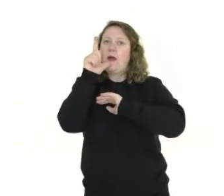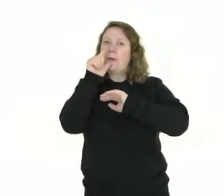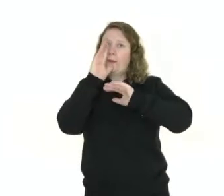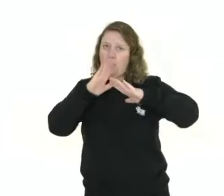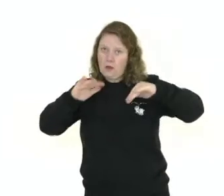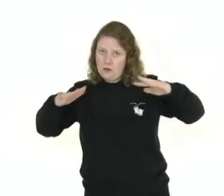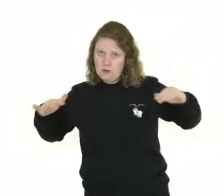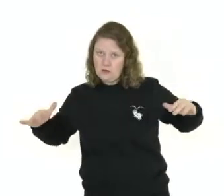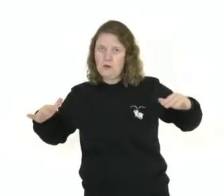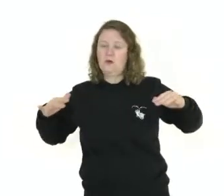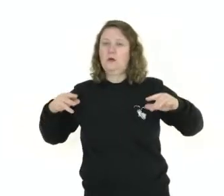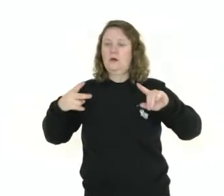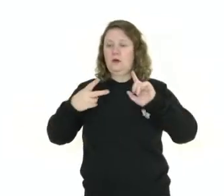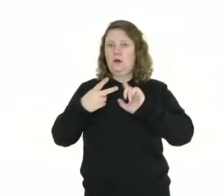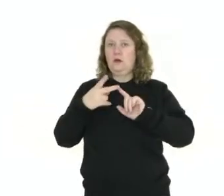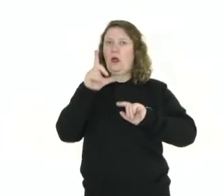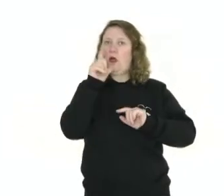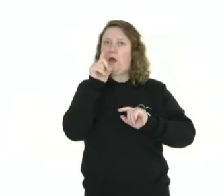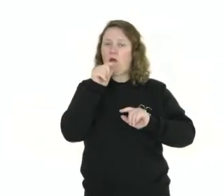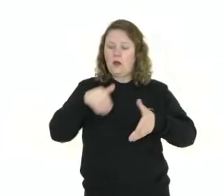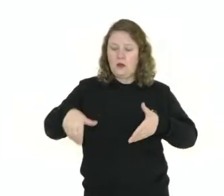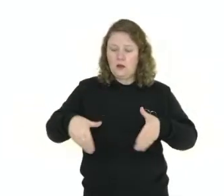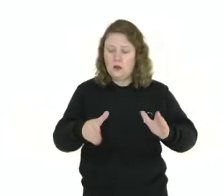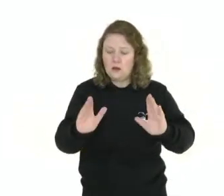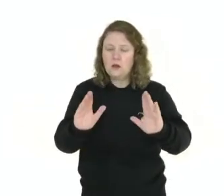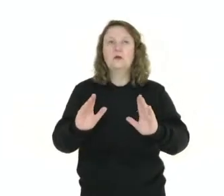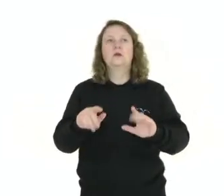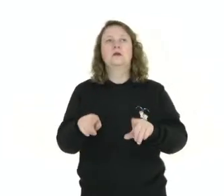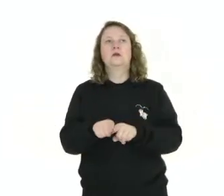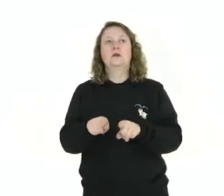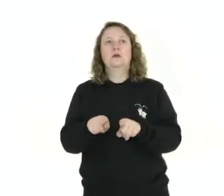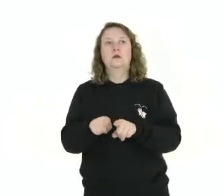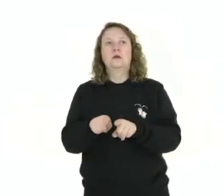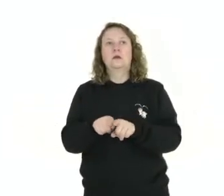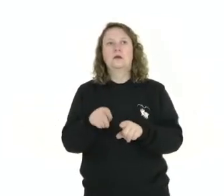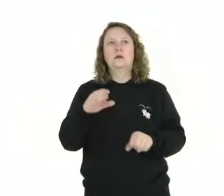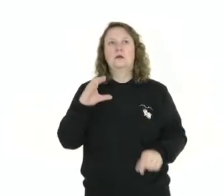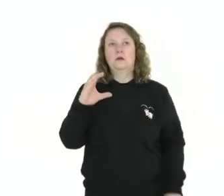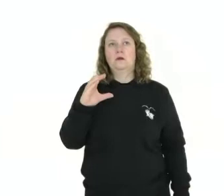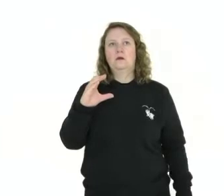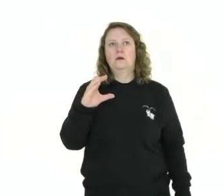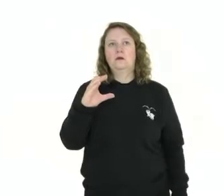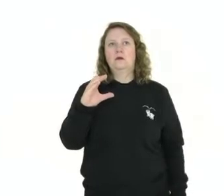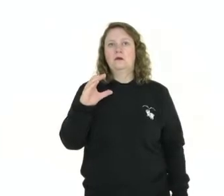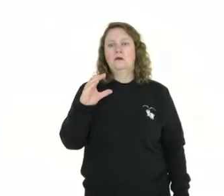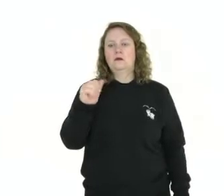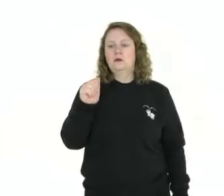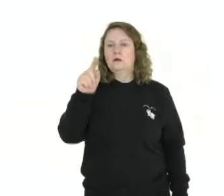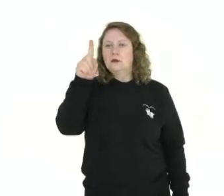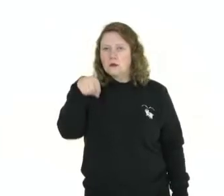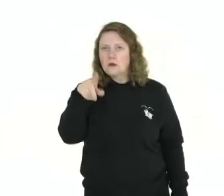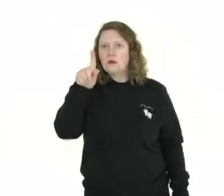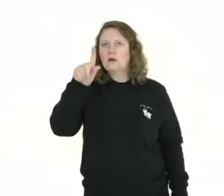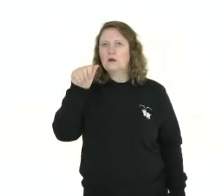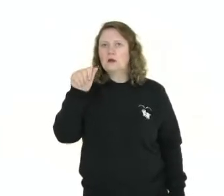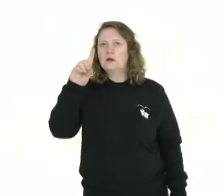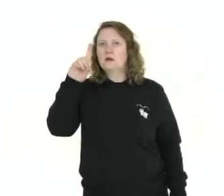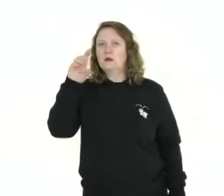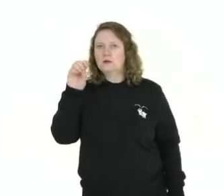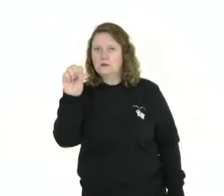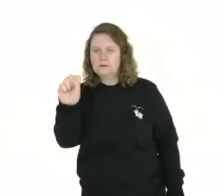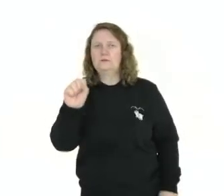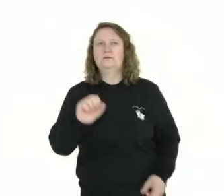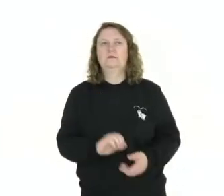cágados. Cuidado com essa palavra, hein? Não é cagado, é cagados. E os jabutis. Então, olha aqui